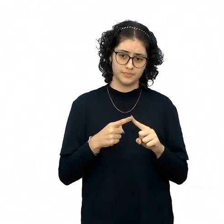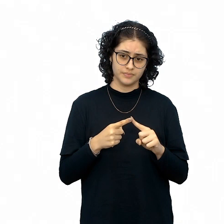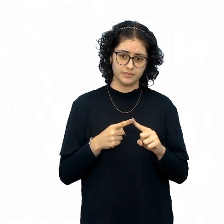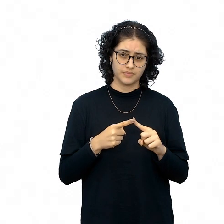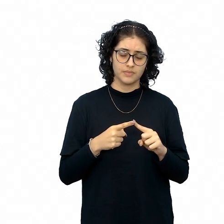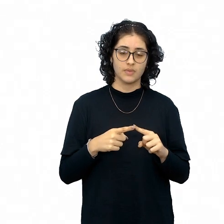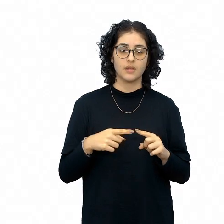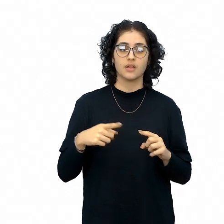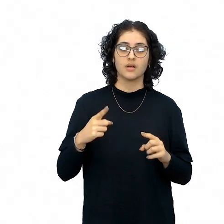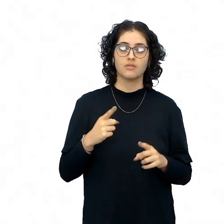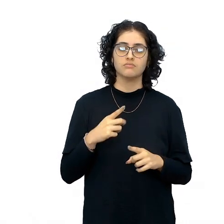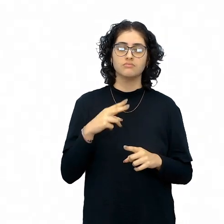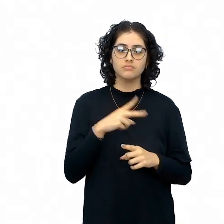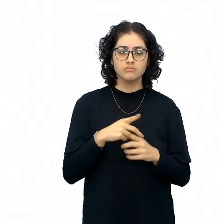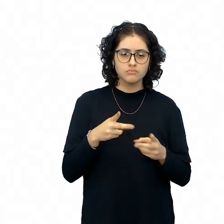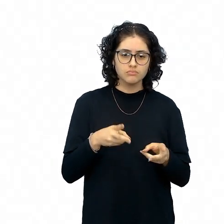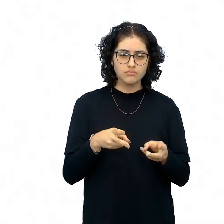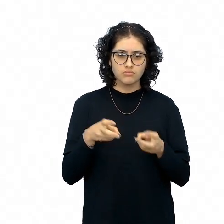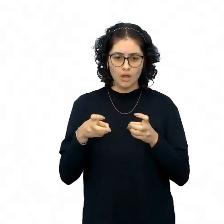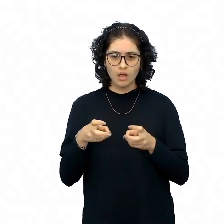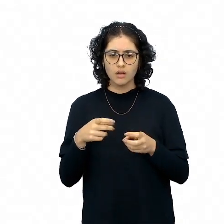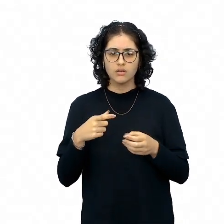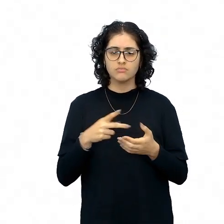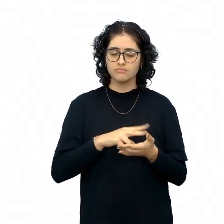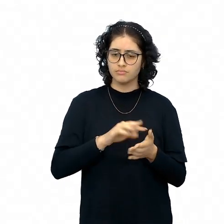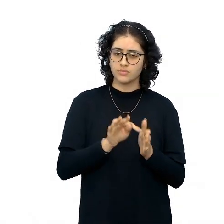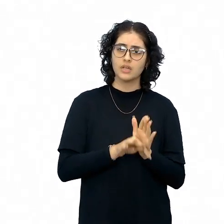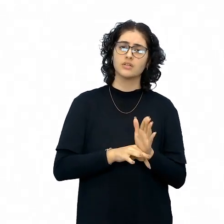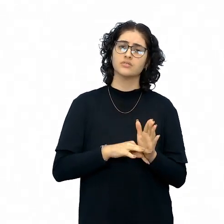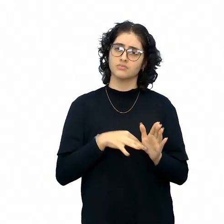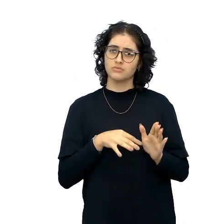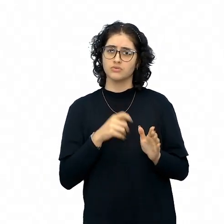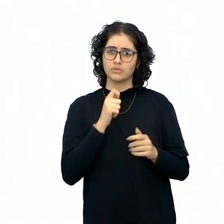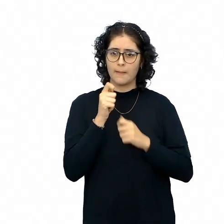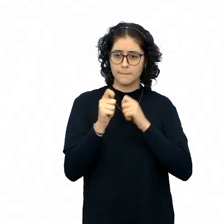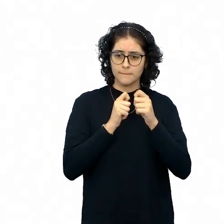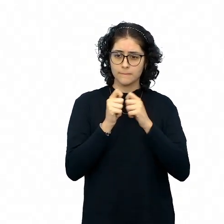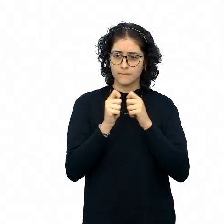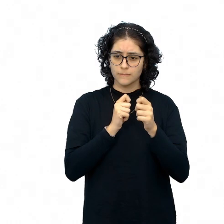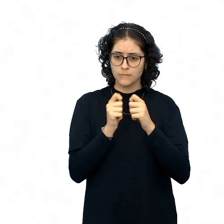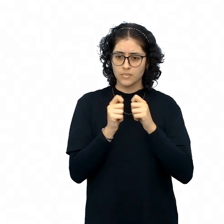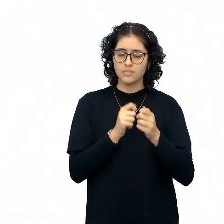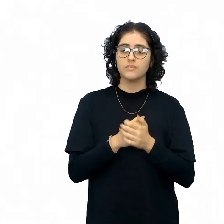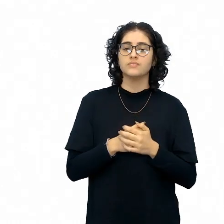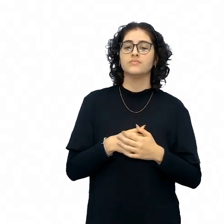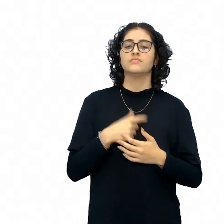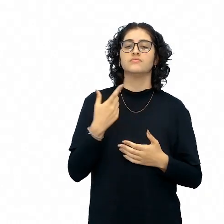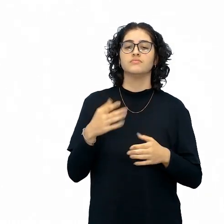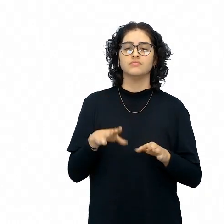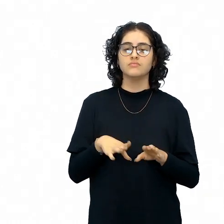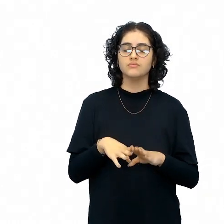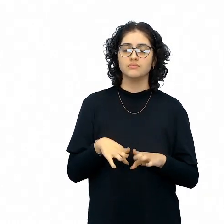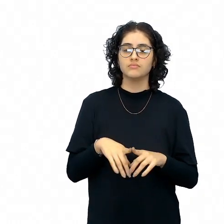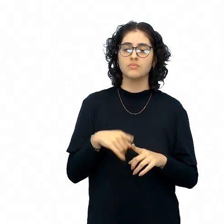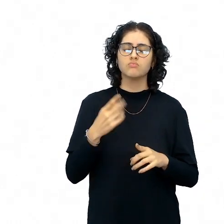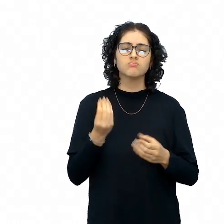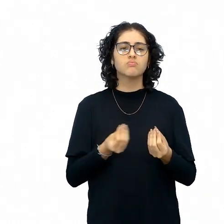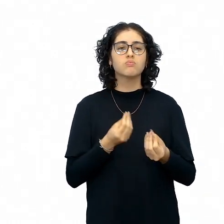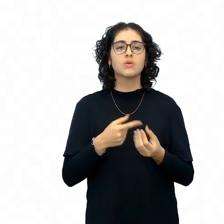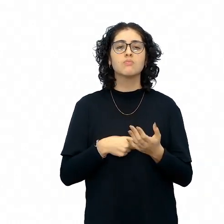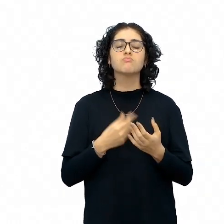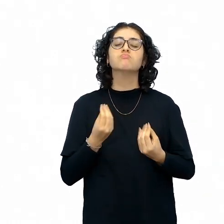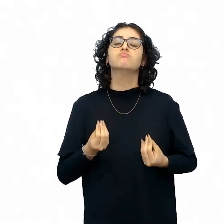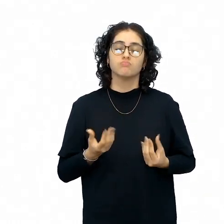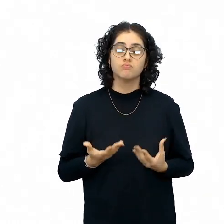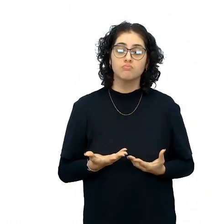de produção e circulação do gênero textual reportagem, reconhecer o propósito comunicativo desse gênero. Observem